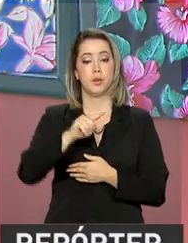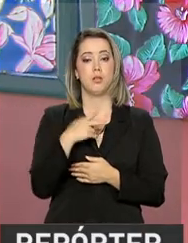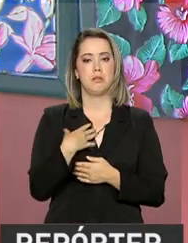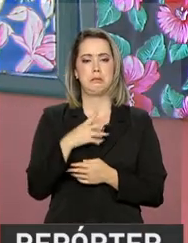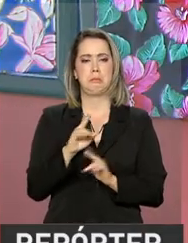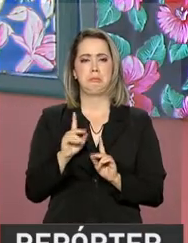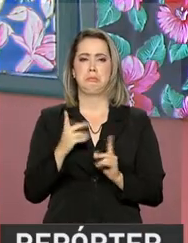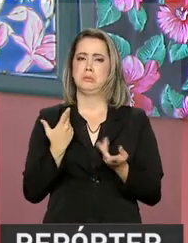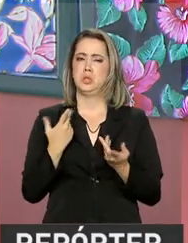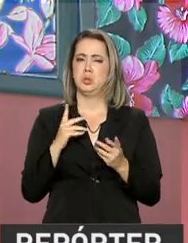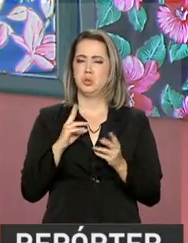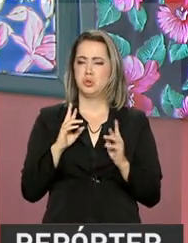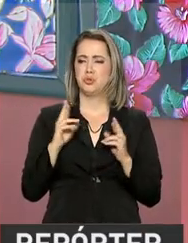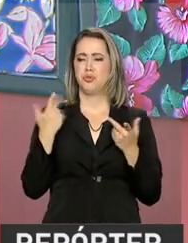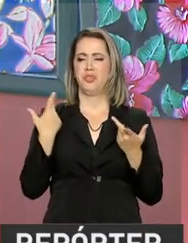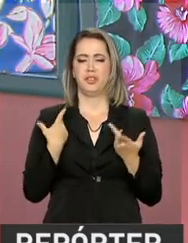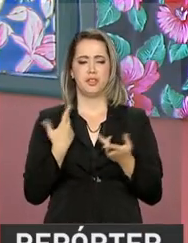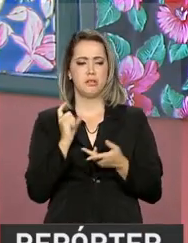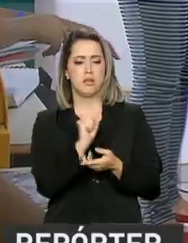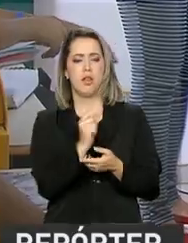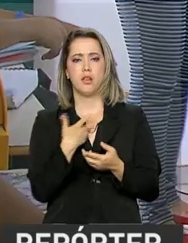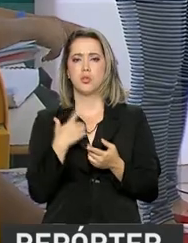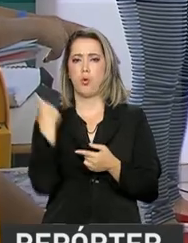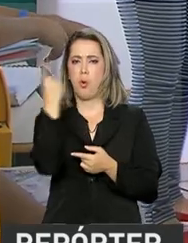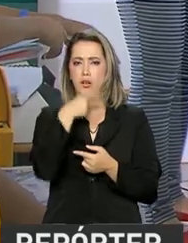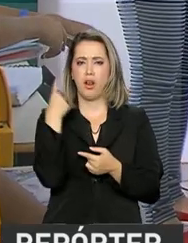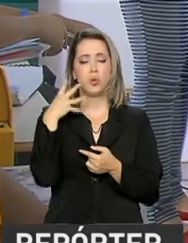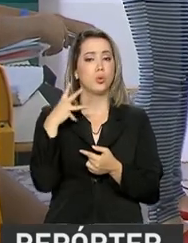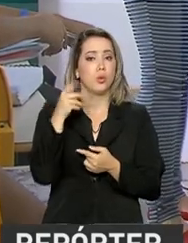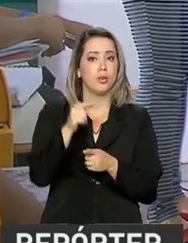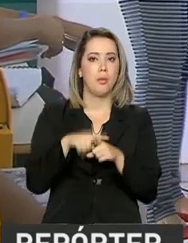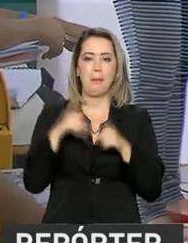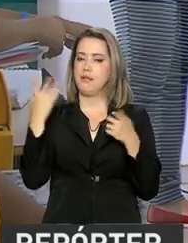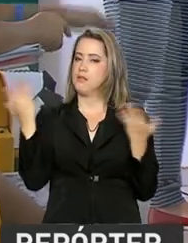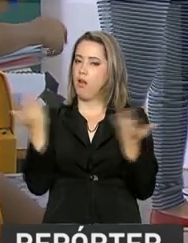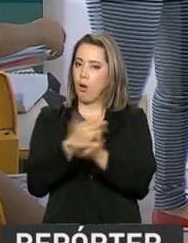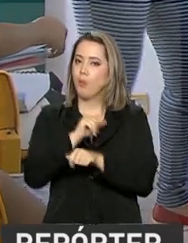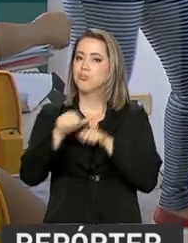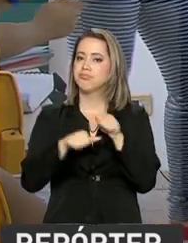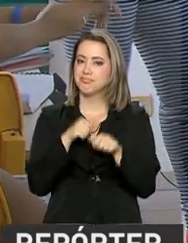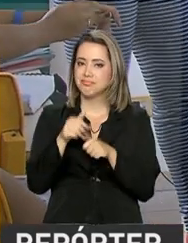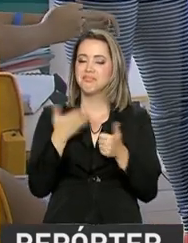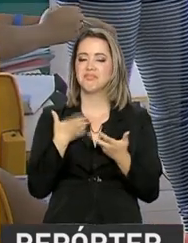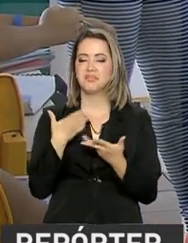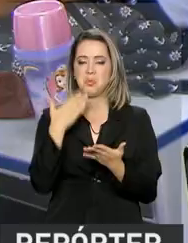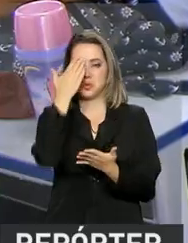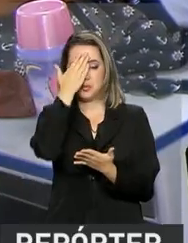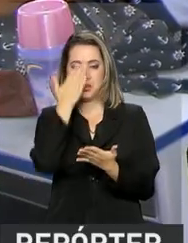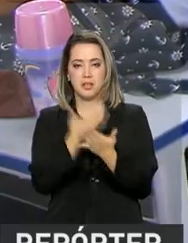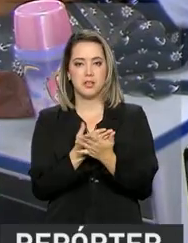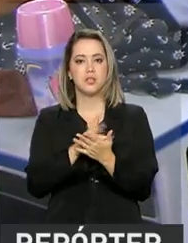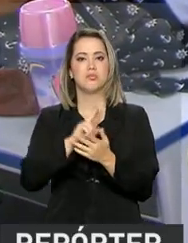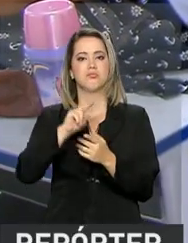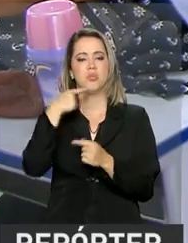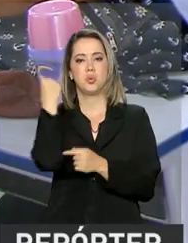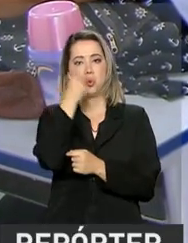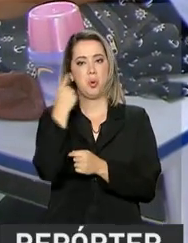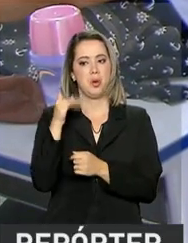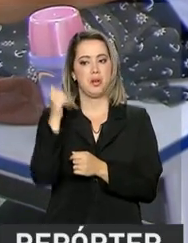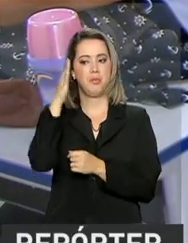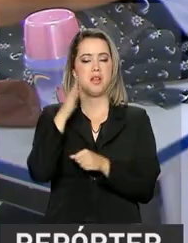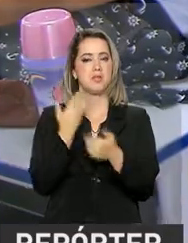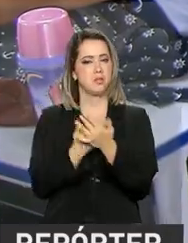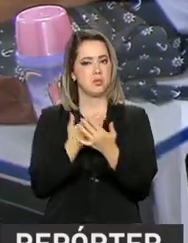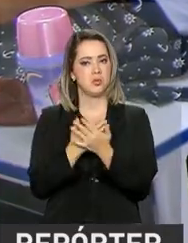estranhou a mudança para tempo integral no começo mas agora acredita que o tempo a mais na escola vai ajudá-lo a